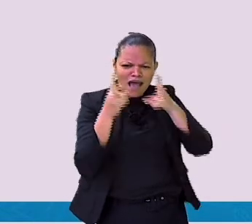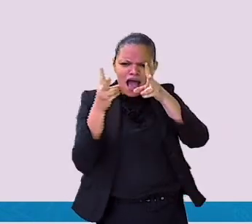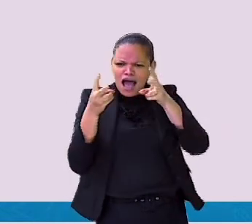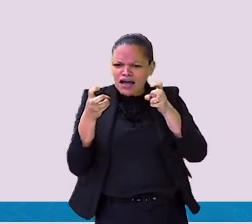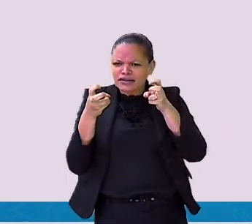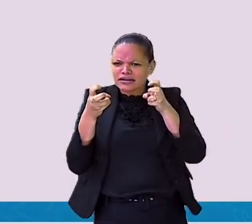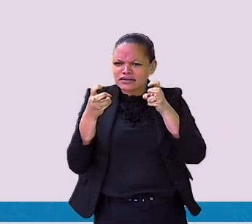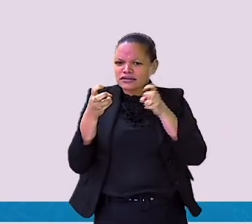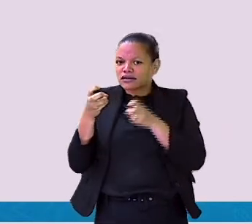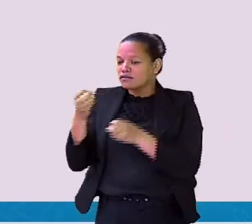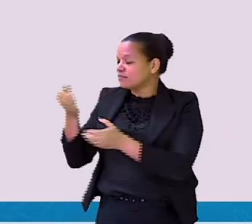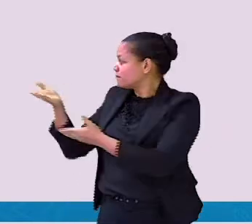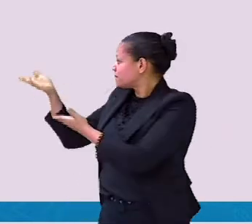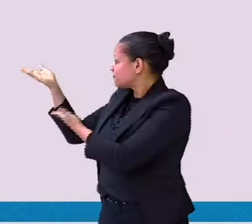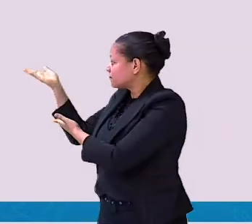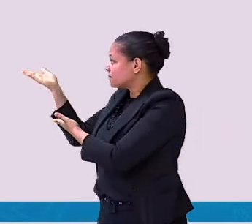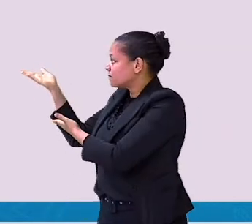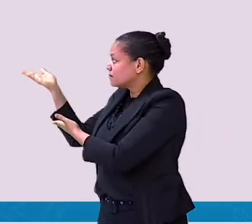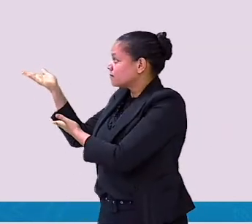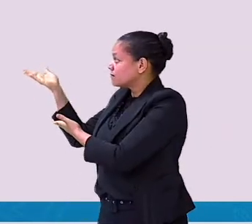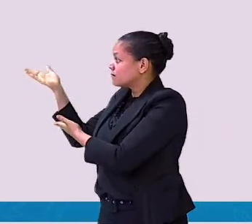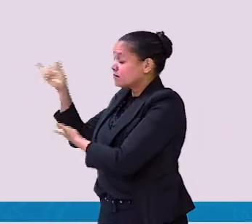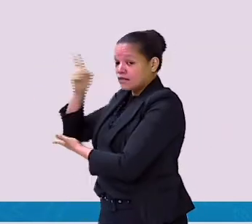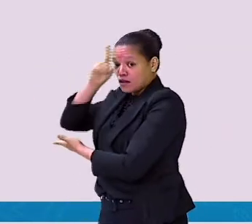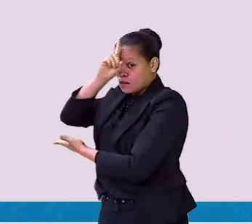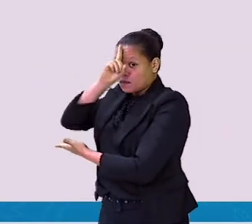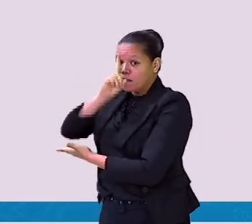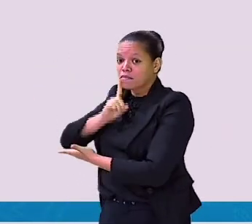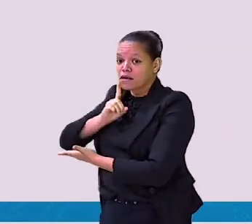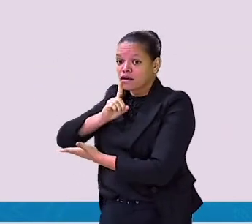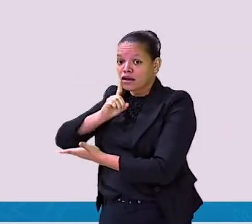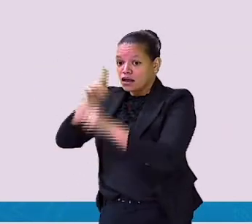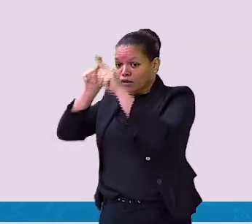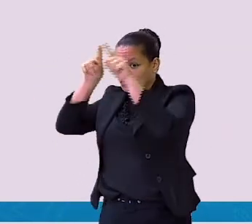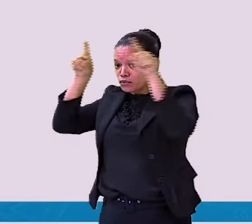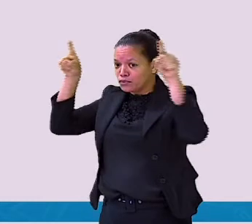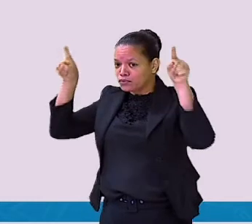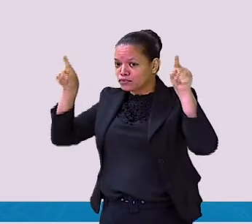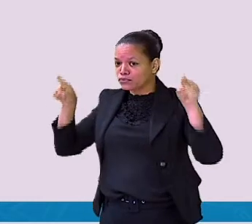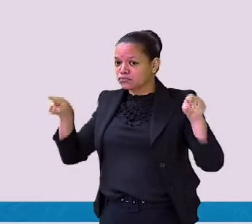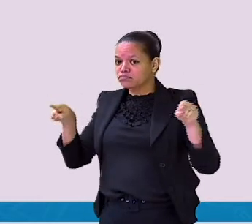nós temos algumas características, ou seja, alguns